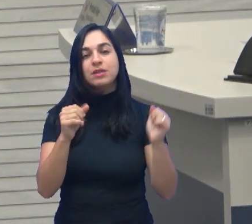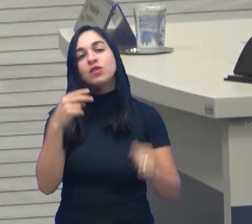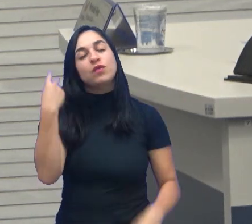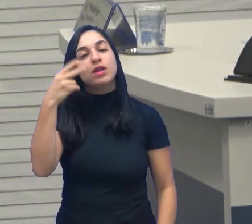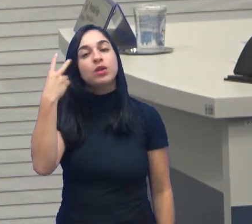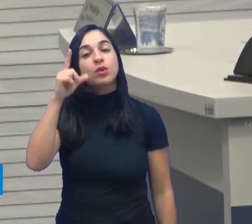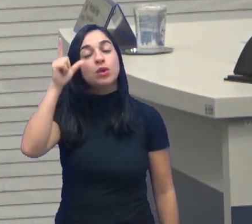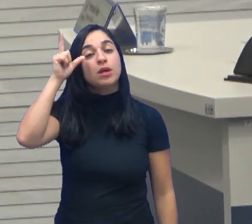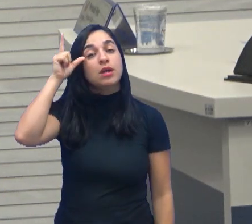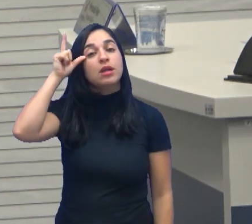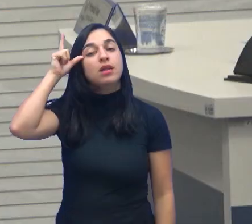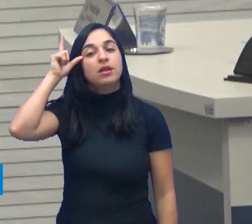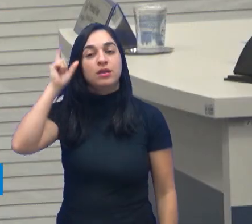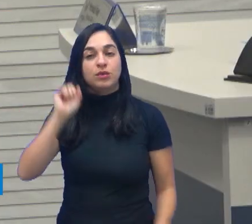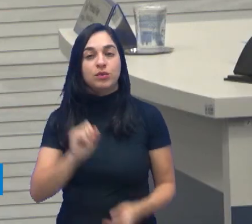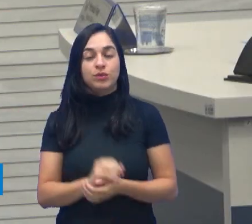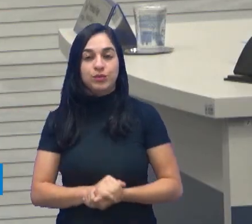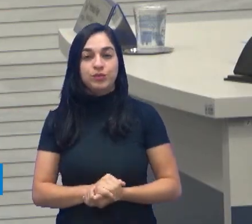vereador Lino Bispo.